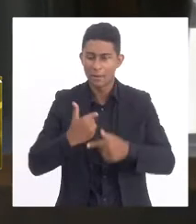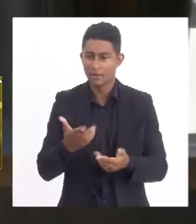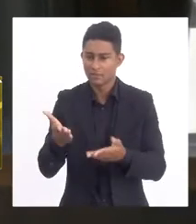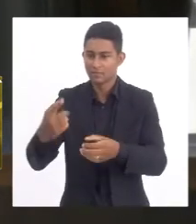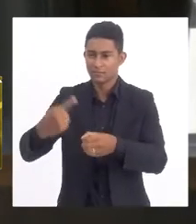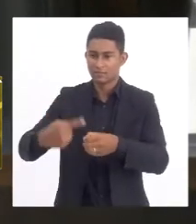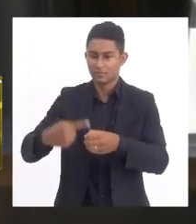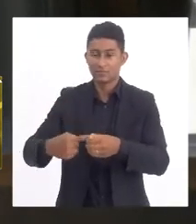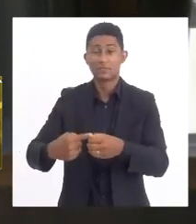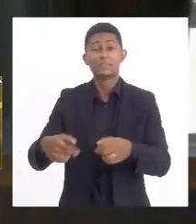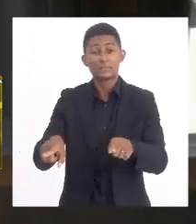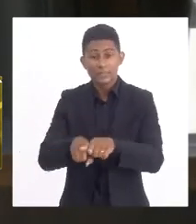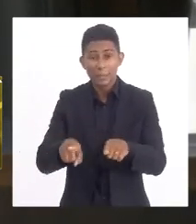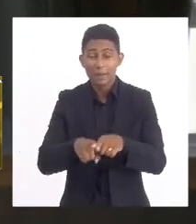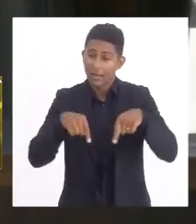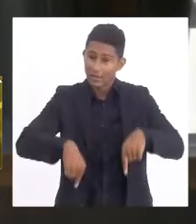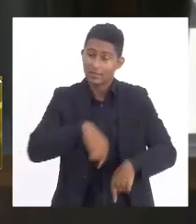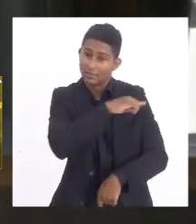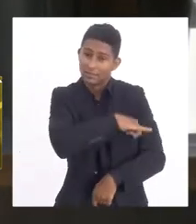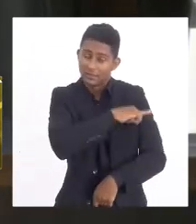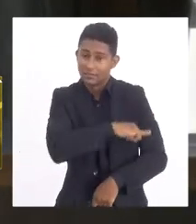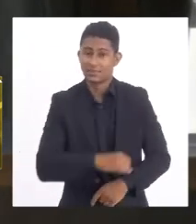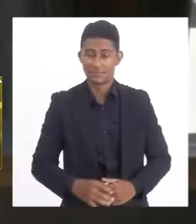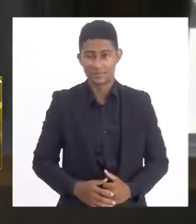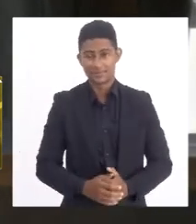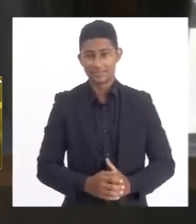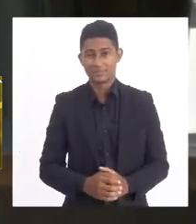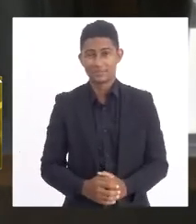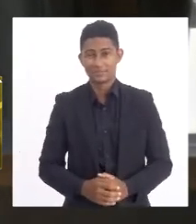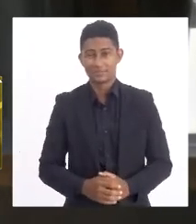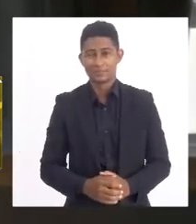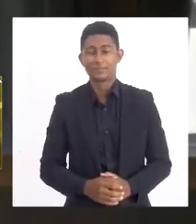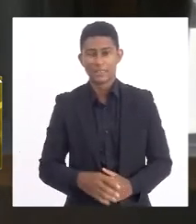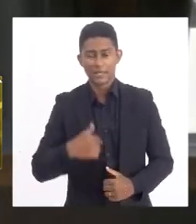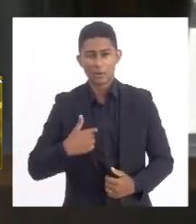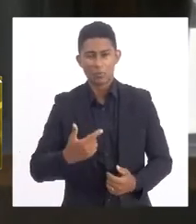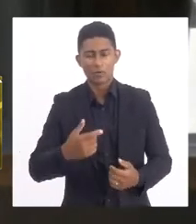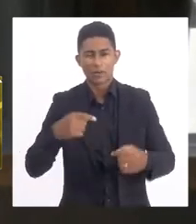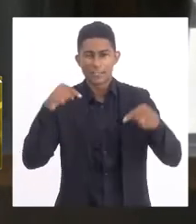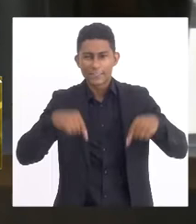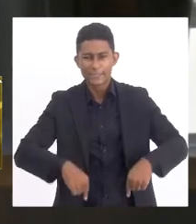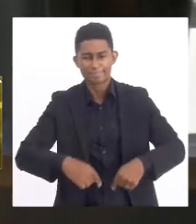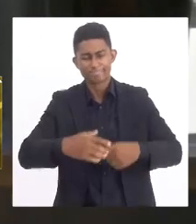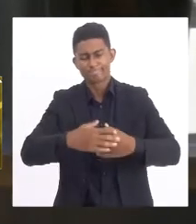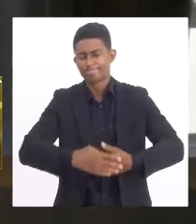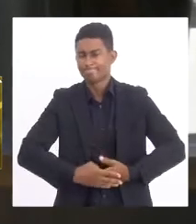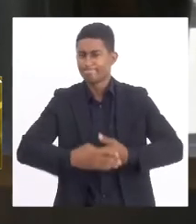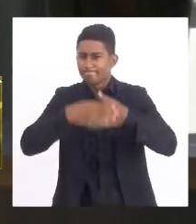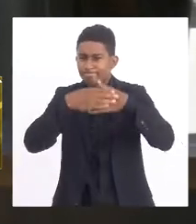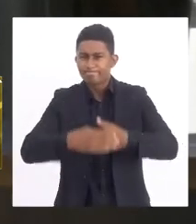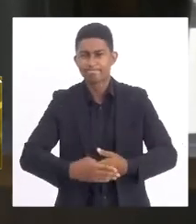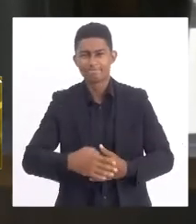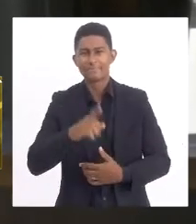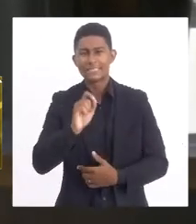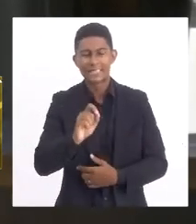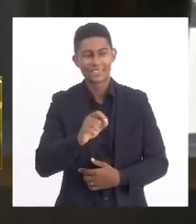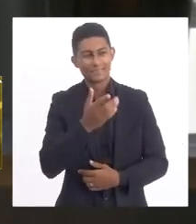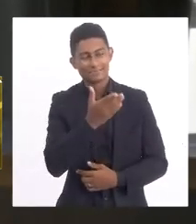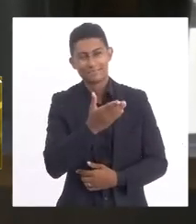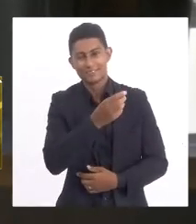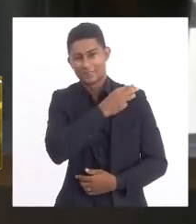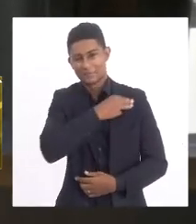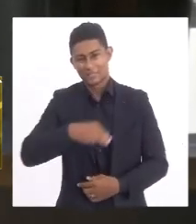seu destino lá em vassoura como como aqui o Rio de Janeiro e eu queria cumprimentar aqui o nosso Ministro Dilson Machado